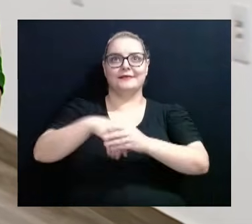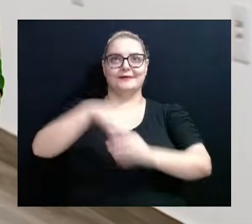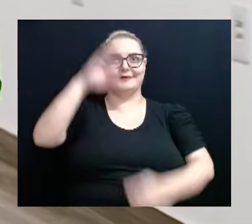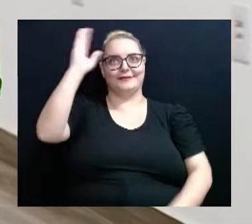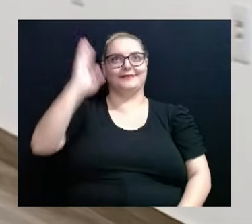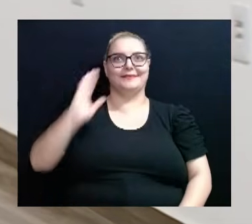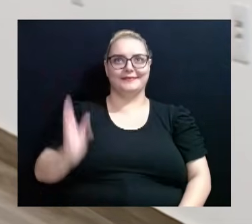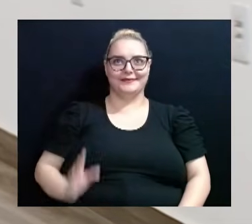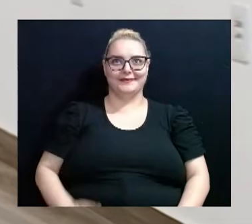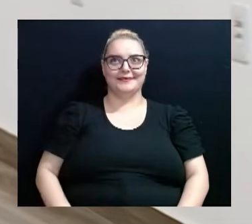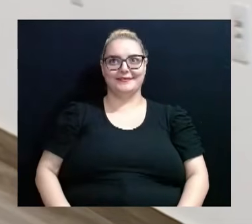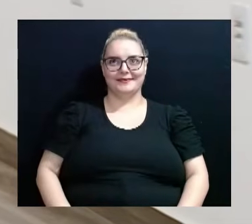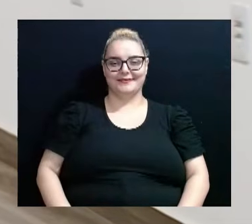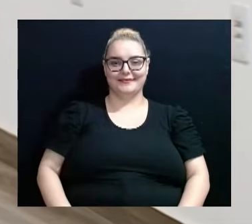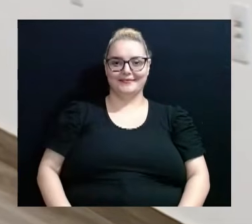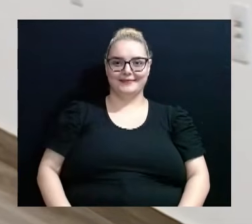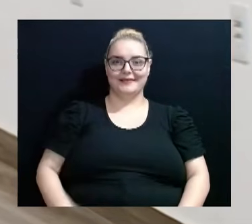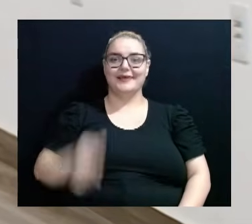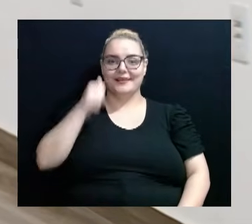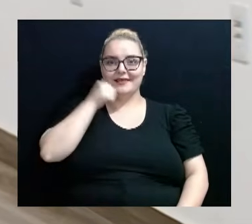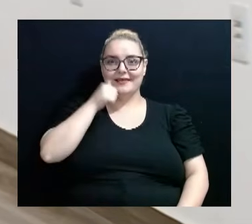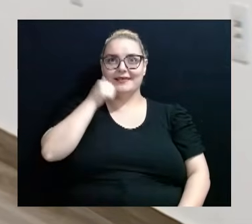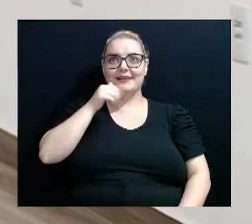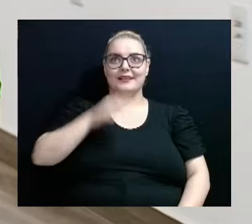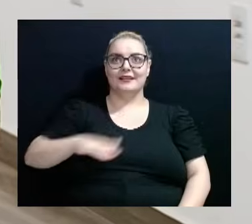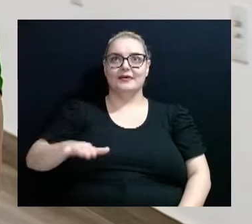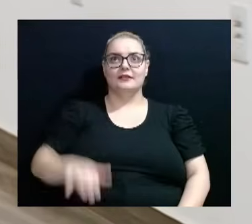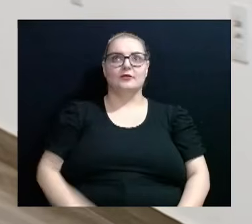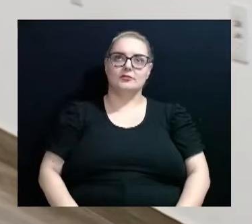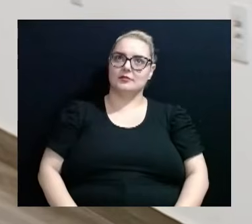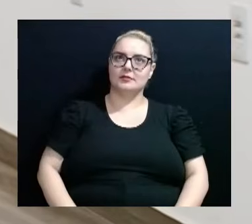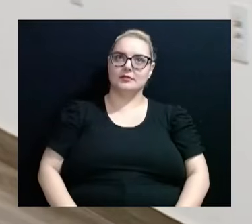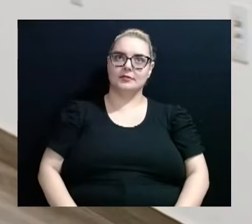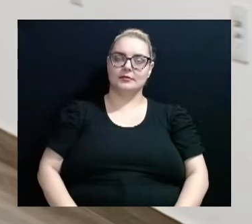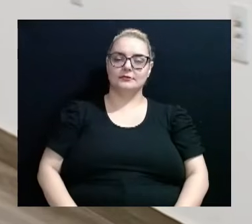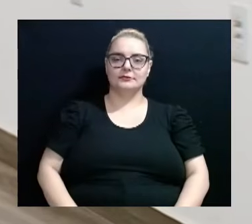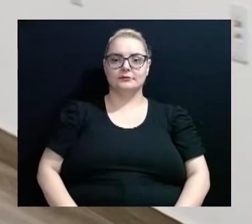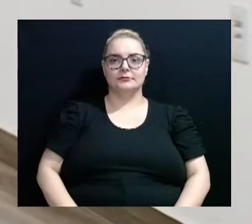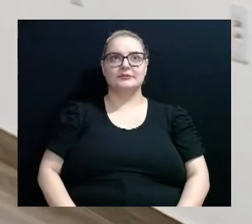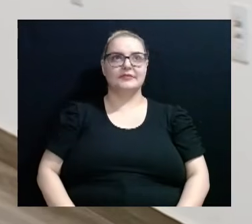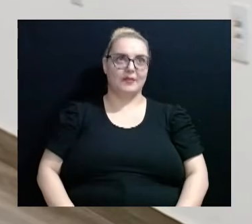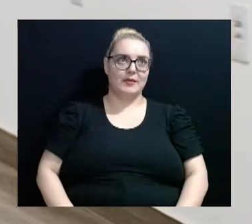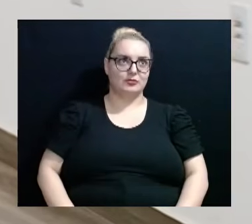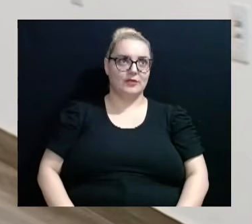segundo país que mais compra futebol americano, que mais compra NFL, pay-per-view.